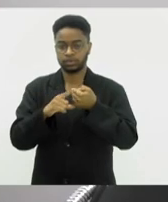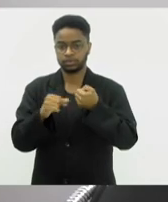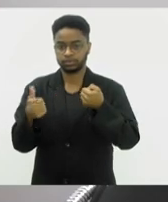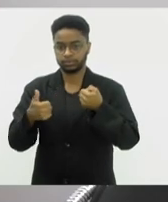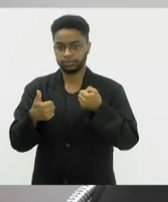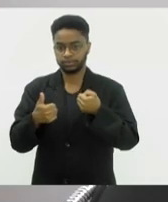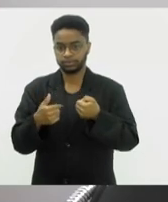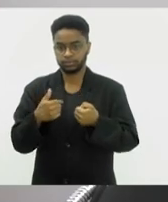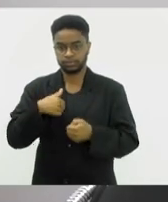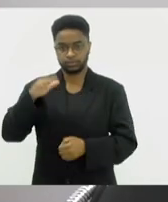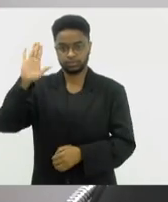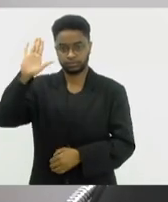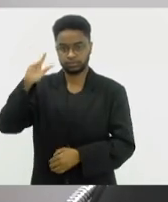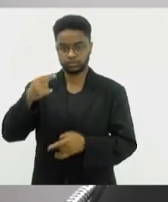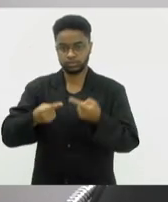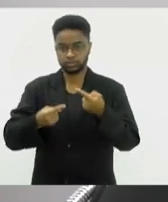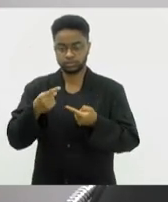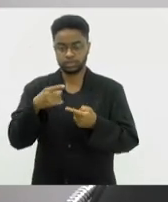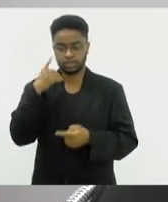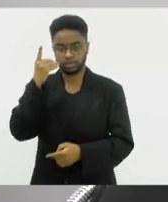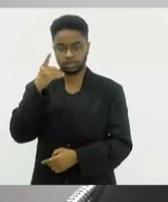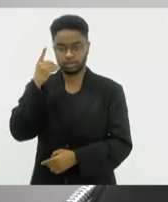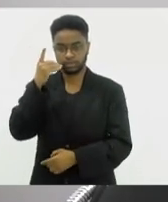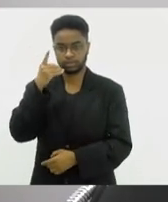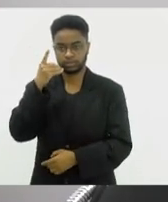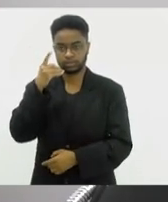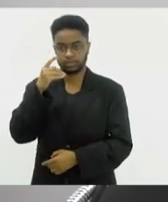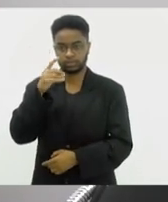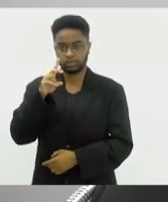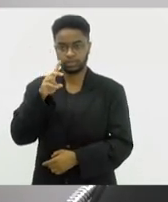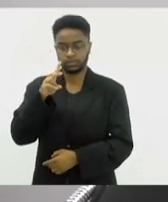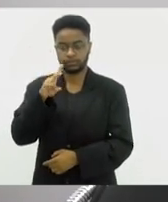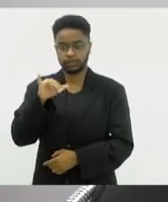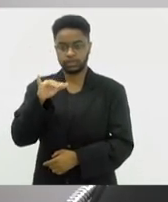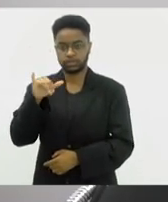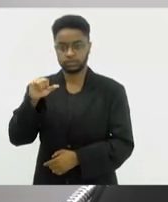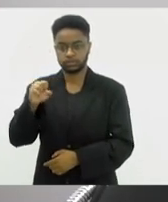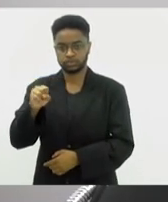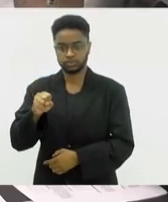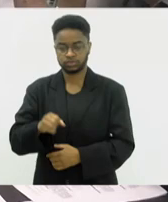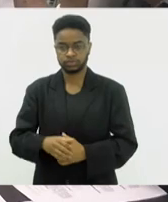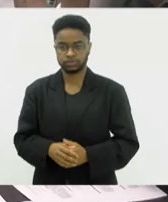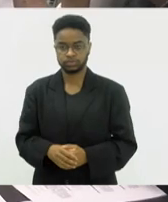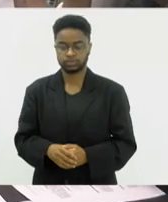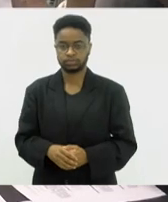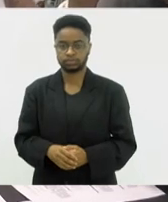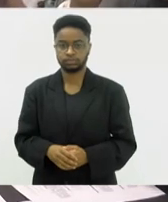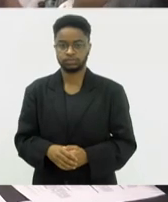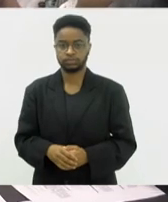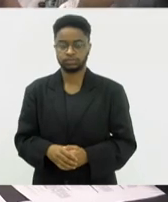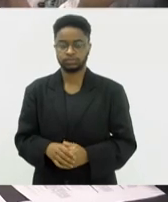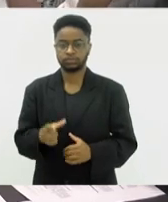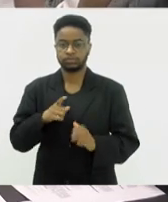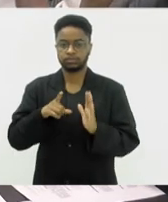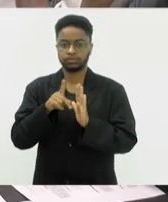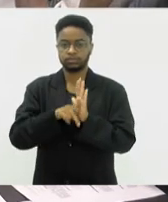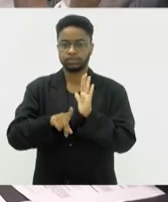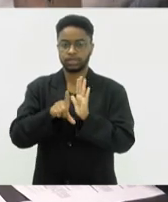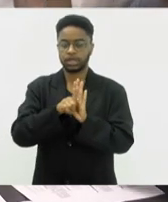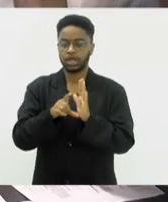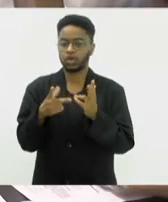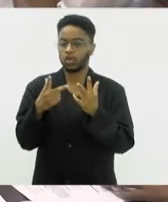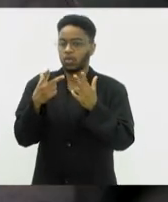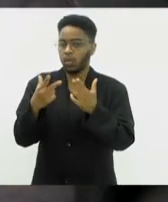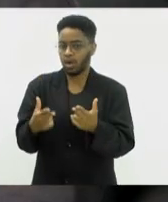discutir. Para discutir, deputado Cozzolino. É um PL idêntico